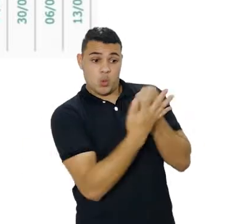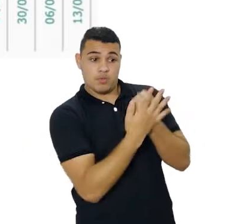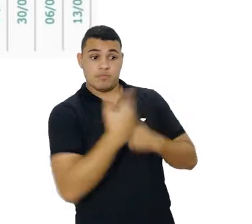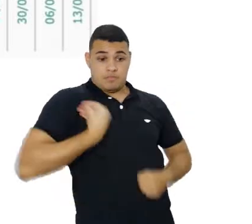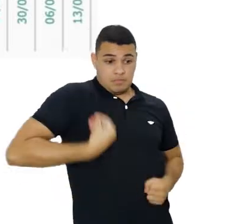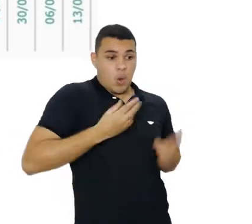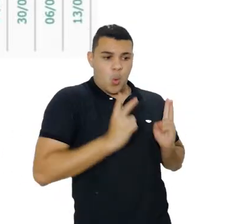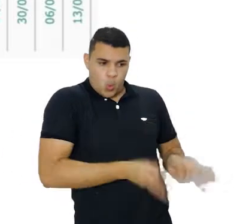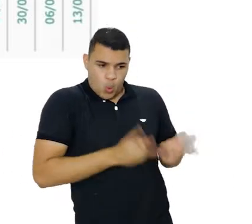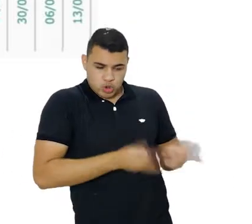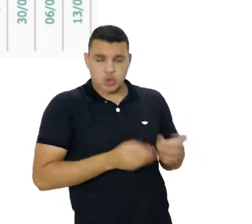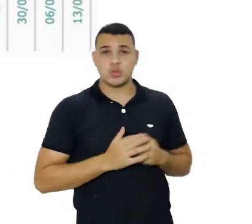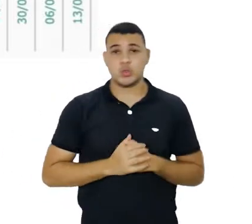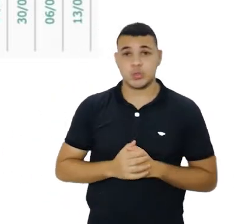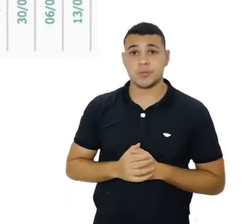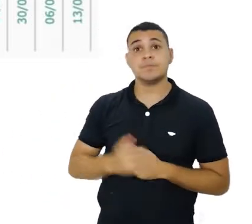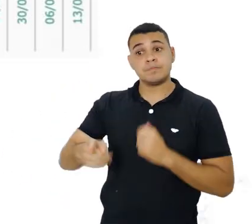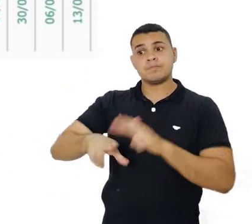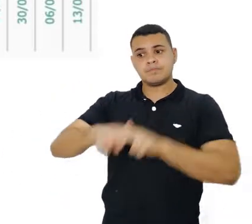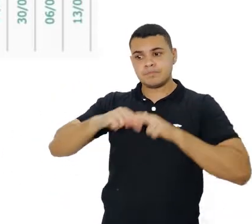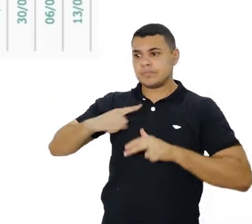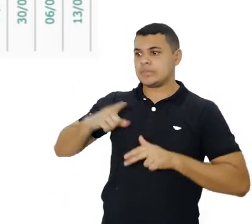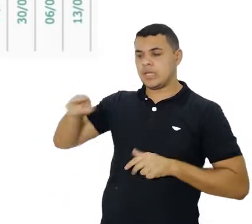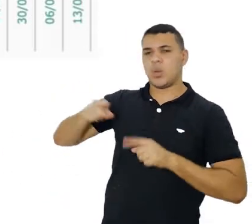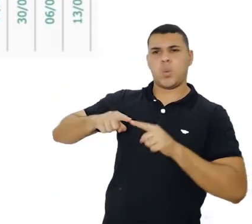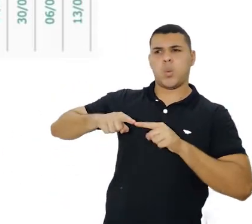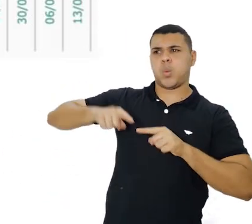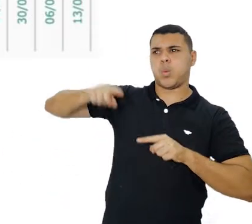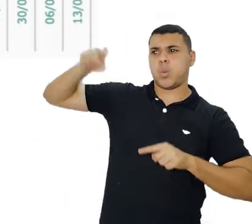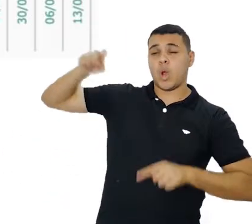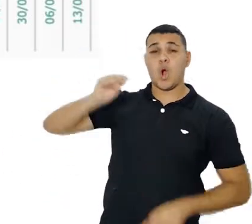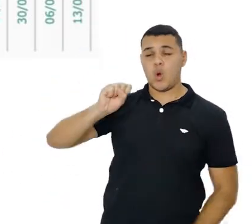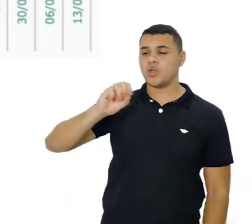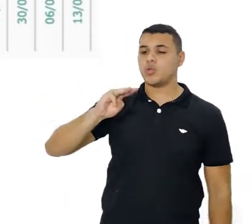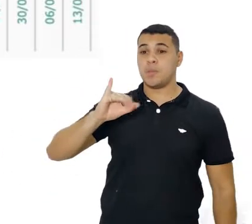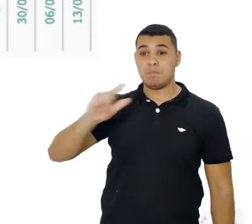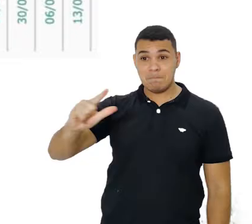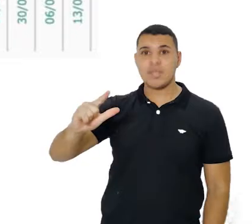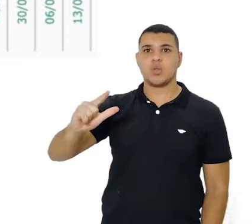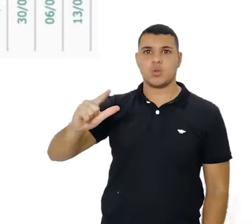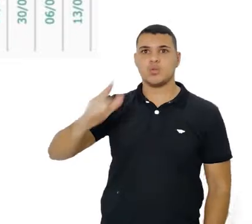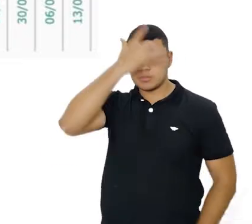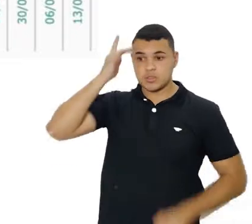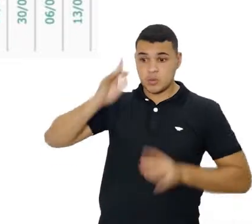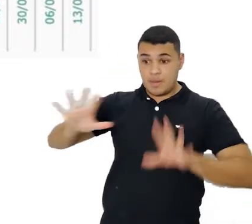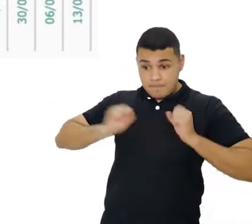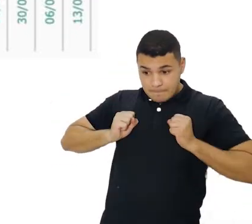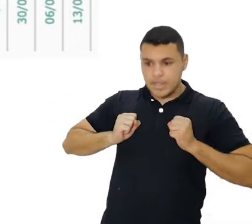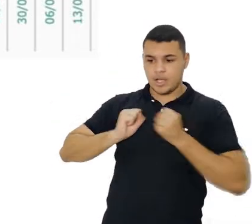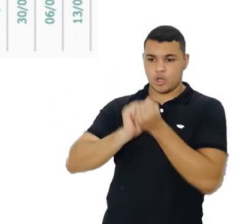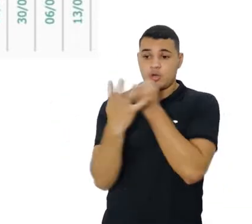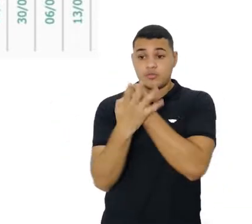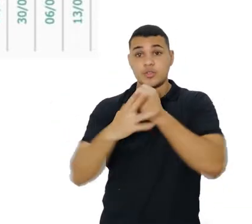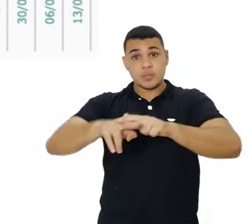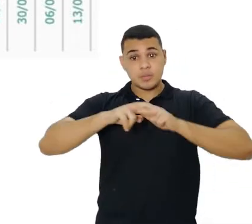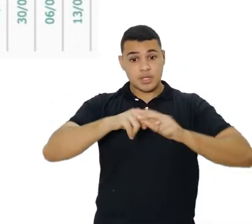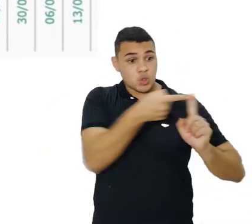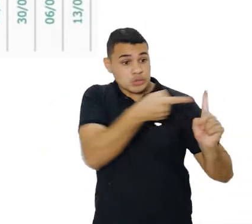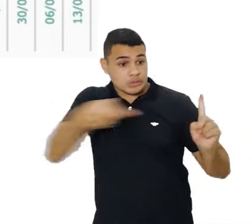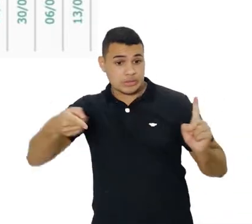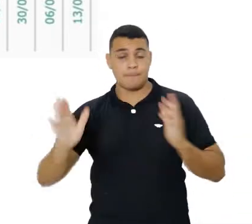casos. Aqui a gente chega num patamar máximo de cerca de 8.000 casos por semana